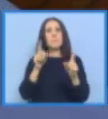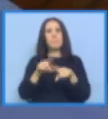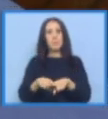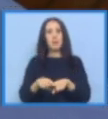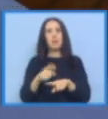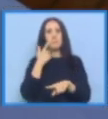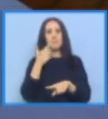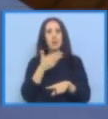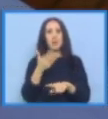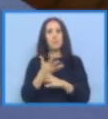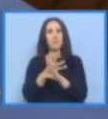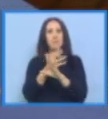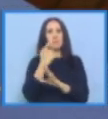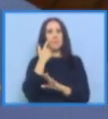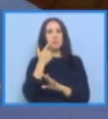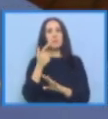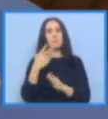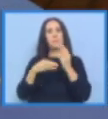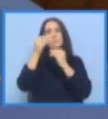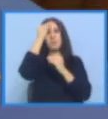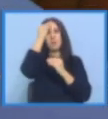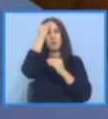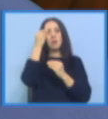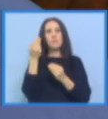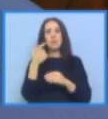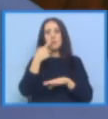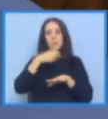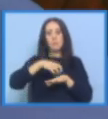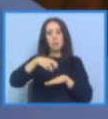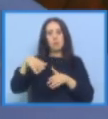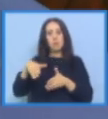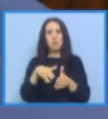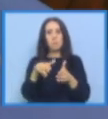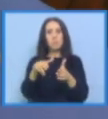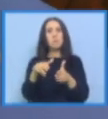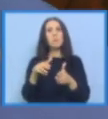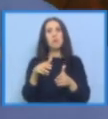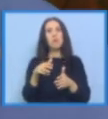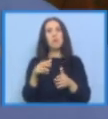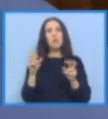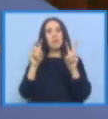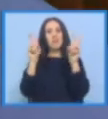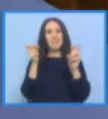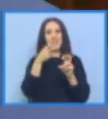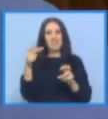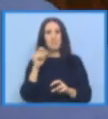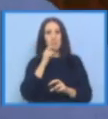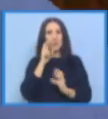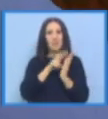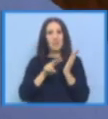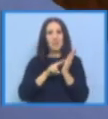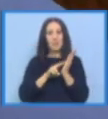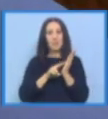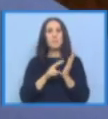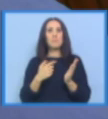da Páscoa, e usamos a metáfora das pedras do caminho, que é retirada, e se não se importa eu leio, porque